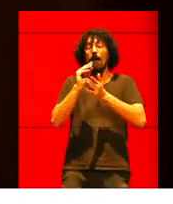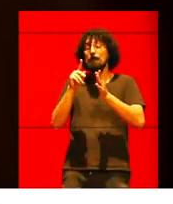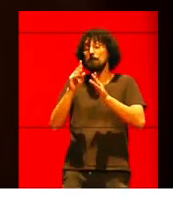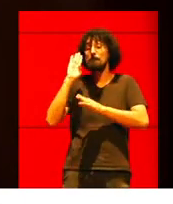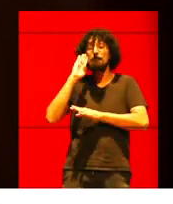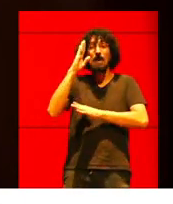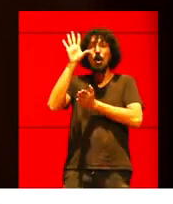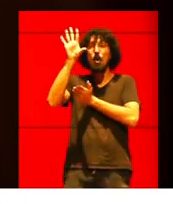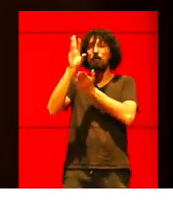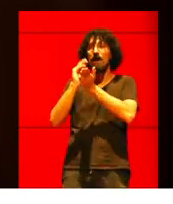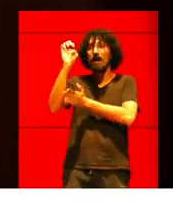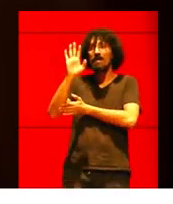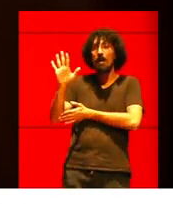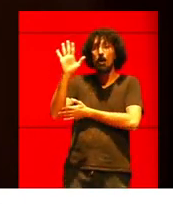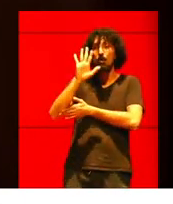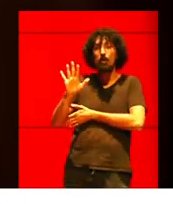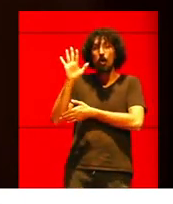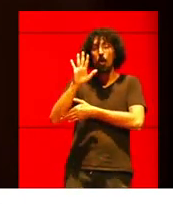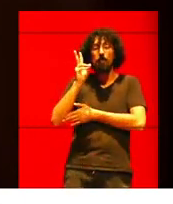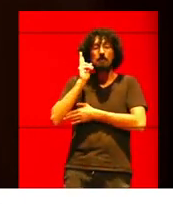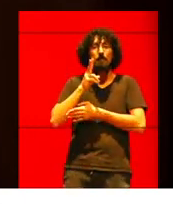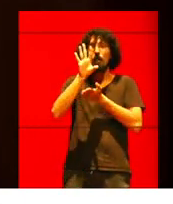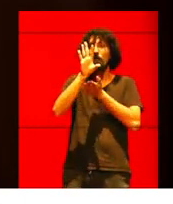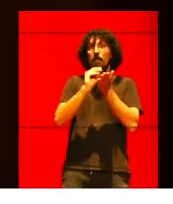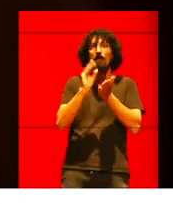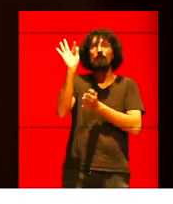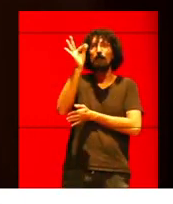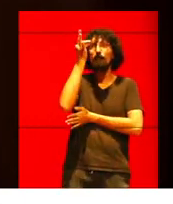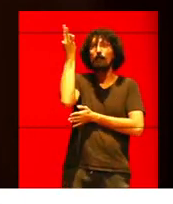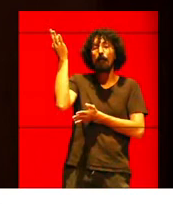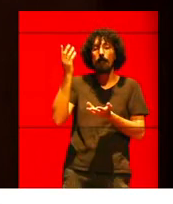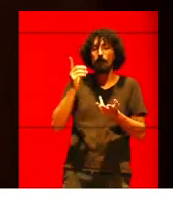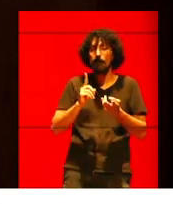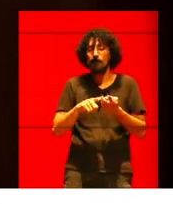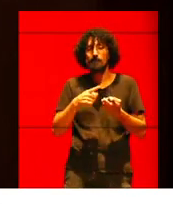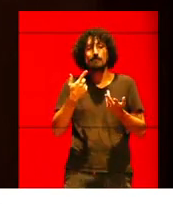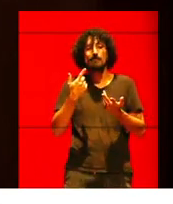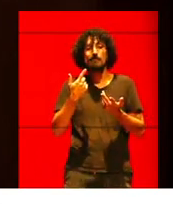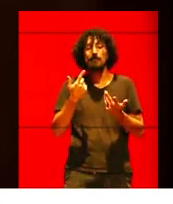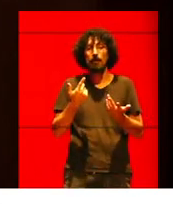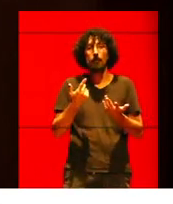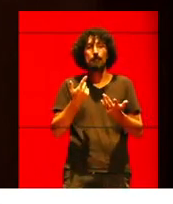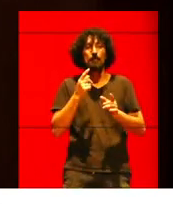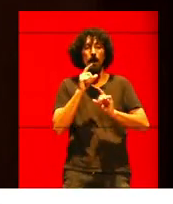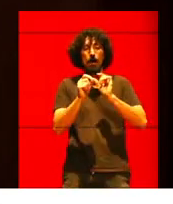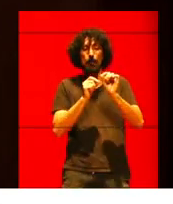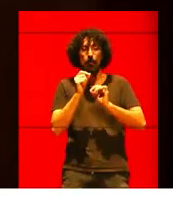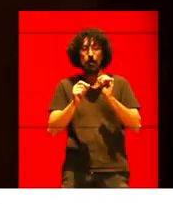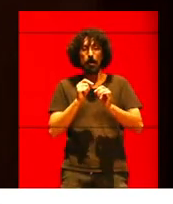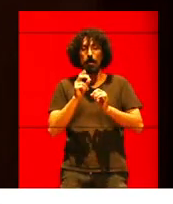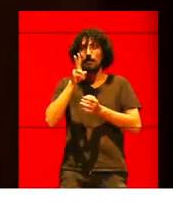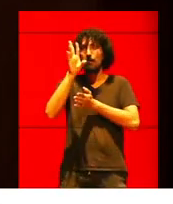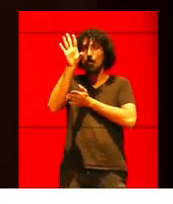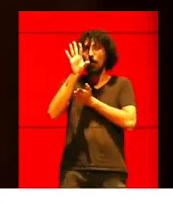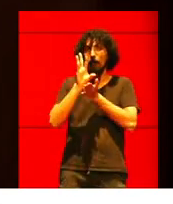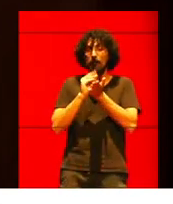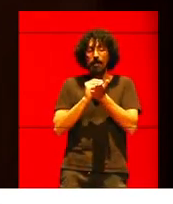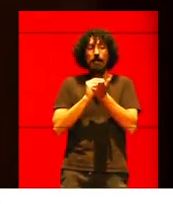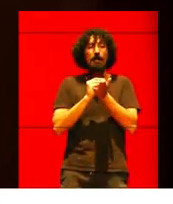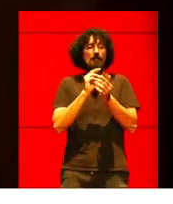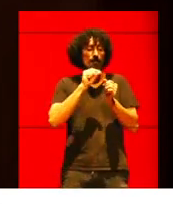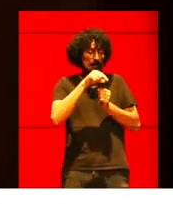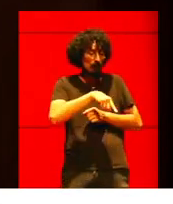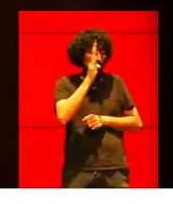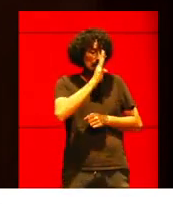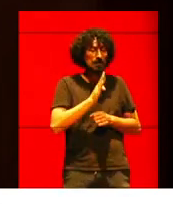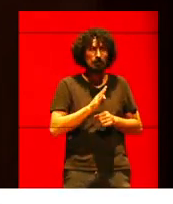Simbolistas publicaram obras simbolistas na França. Charles Baudelaire é o autor. Aí ele chega lá e publica As Flores do Mal. Aí o